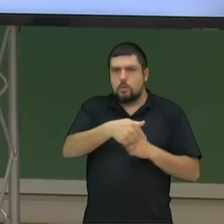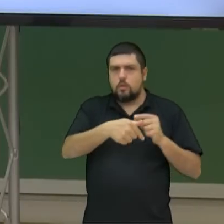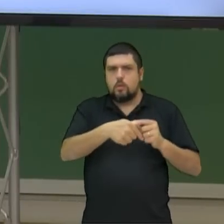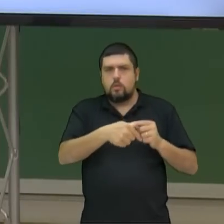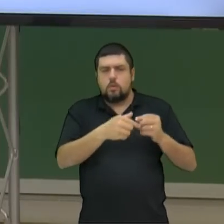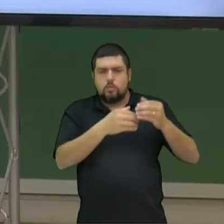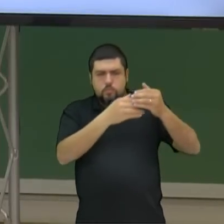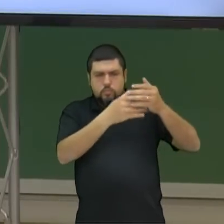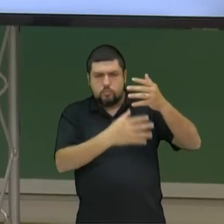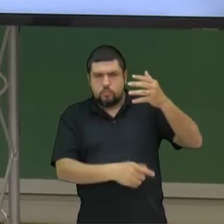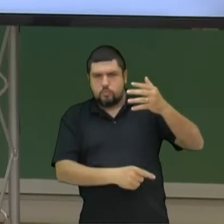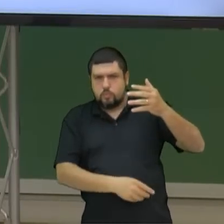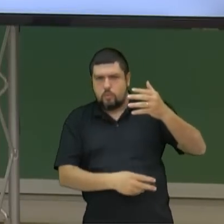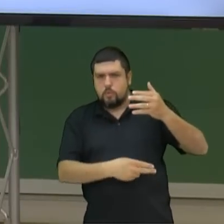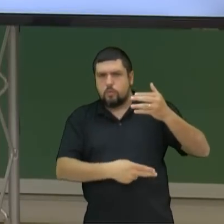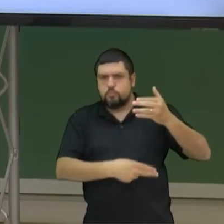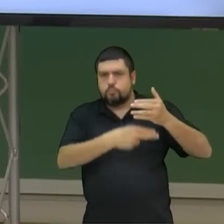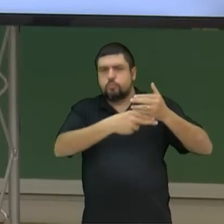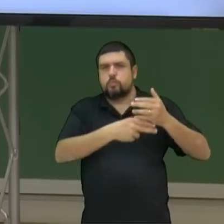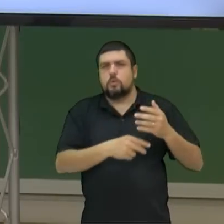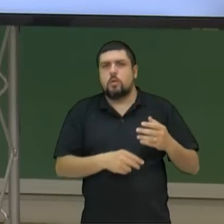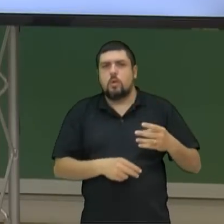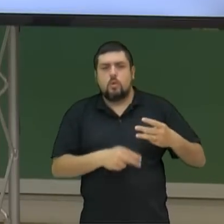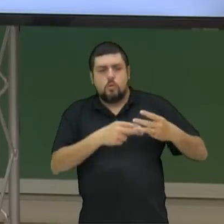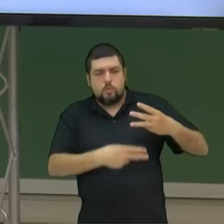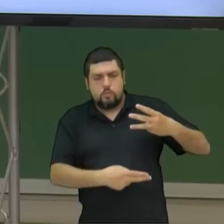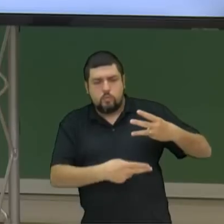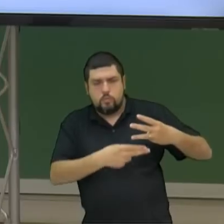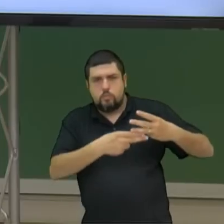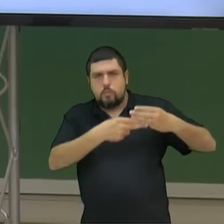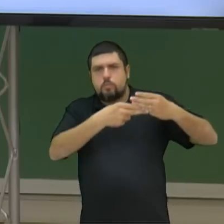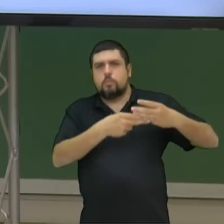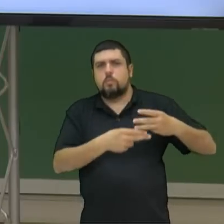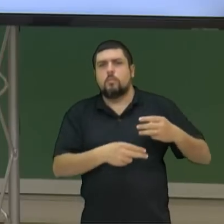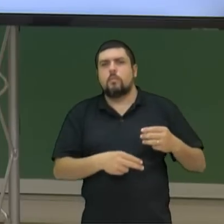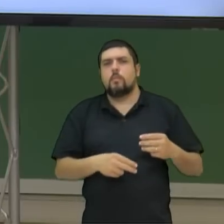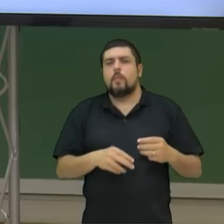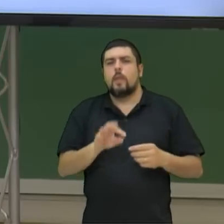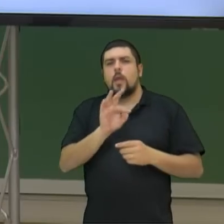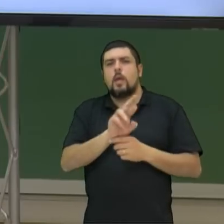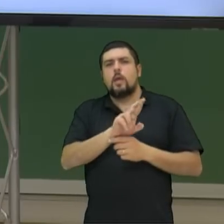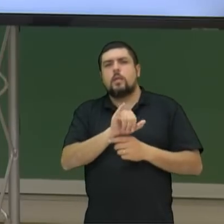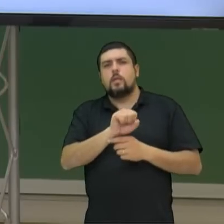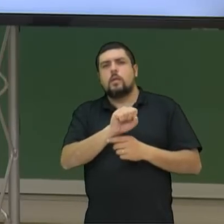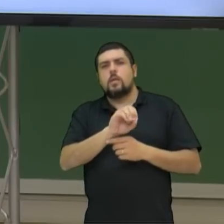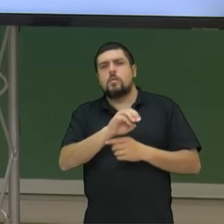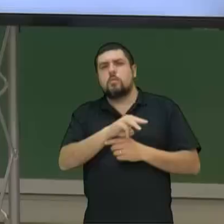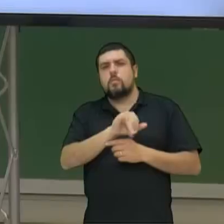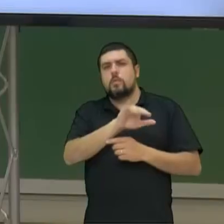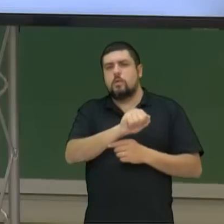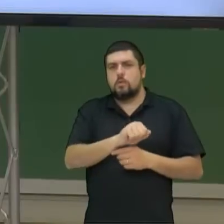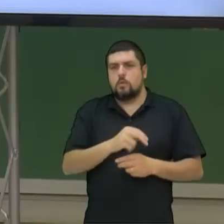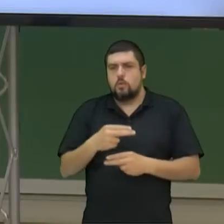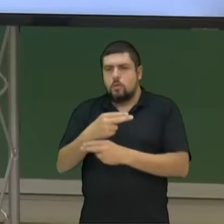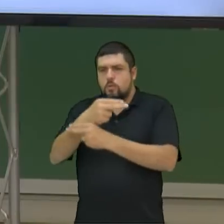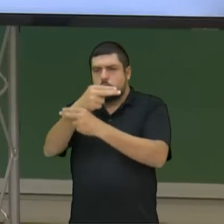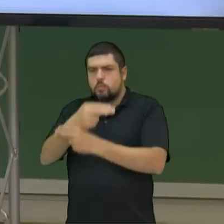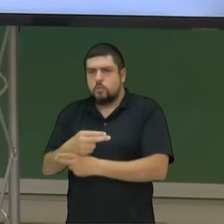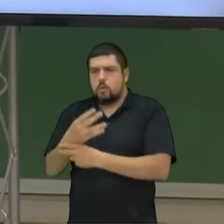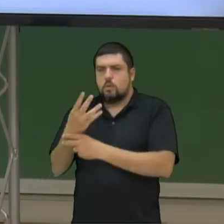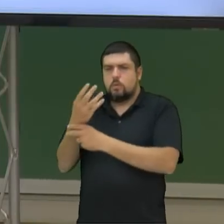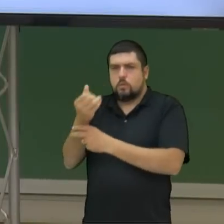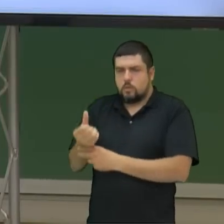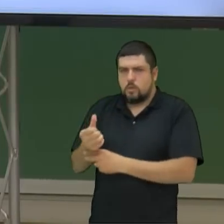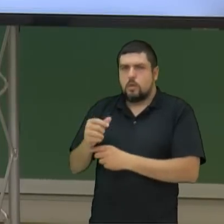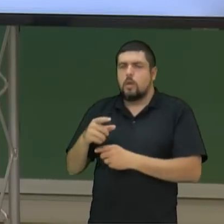no cariótipo, que a gente chama de como? De trissomia, né? E ainda quando tem 46 cromossomos. Lembra que tinha um